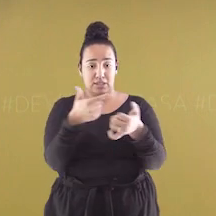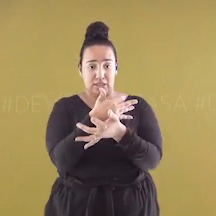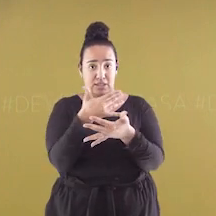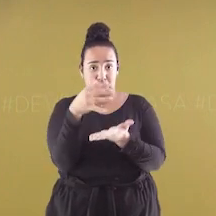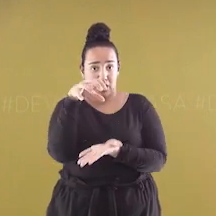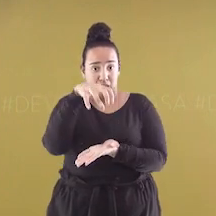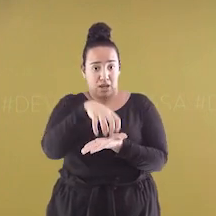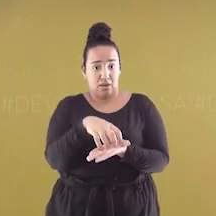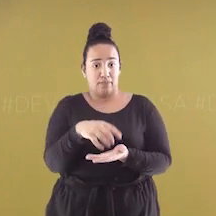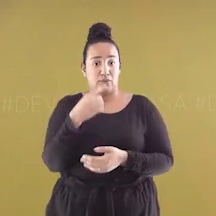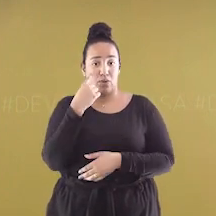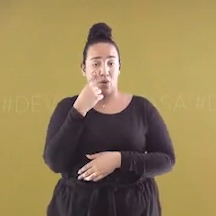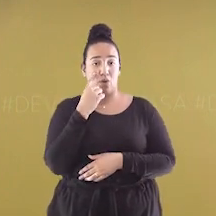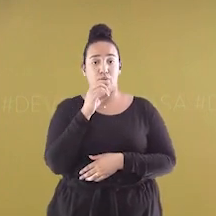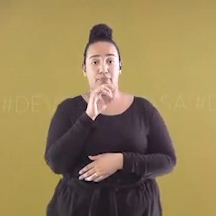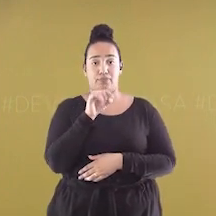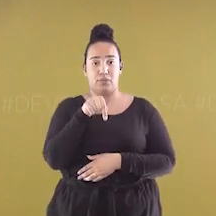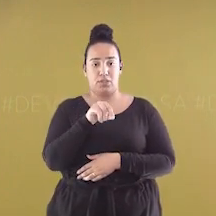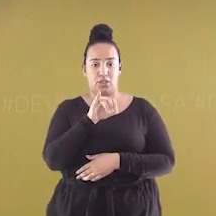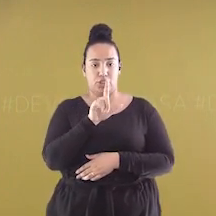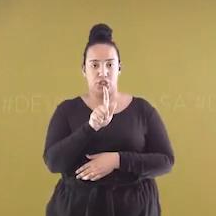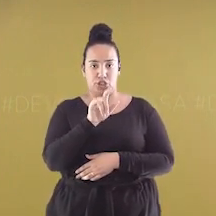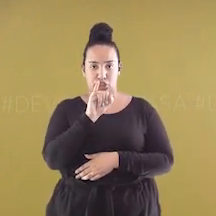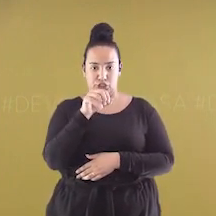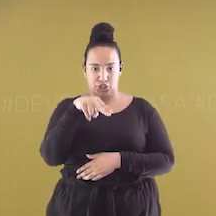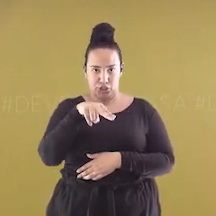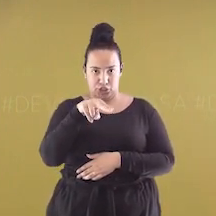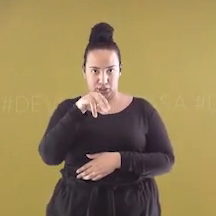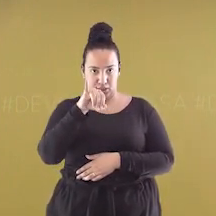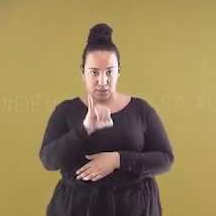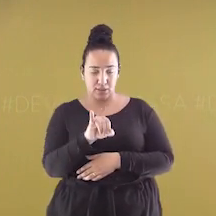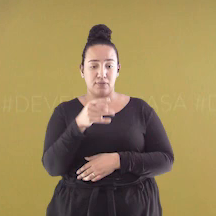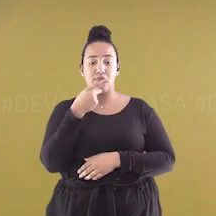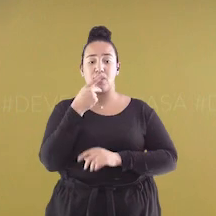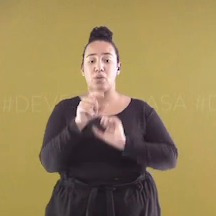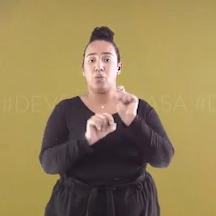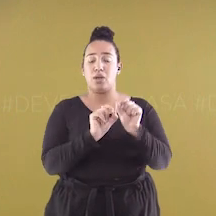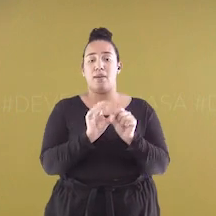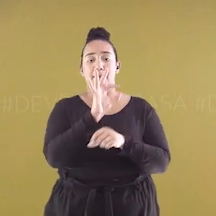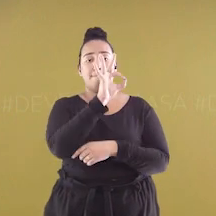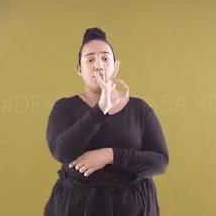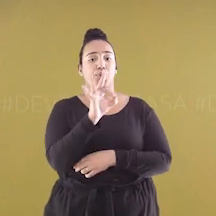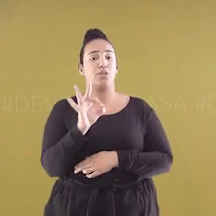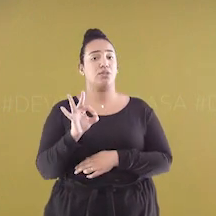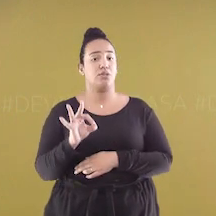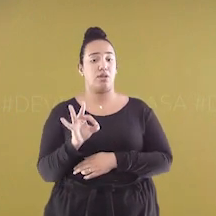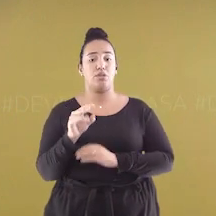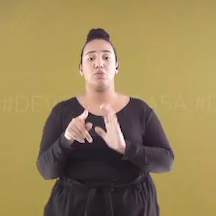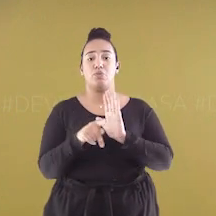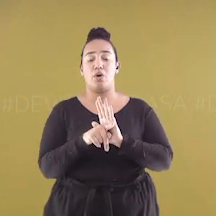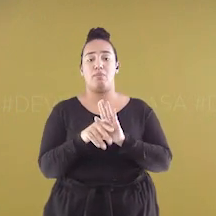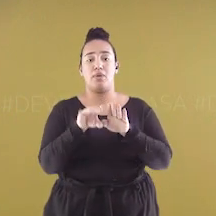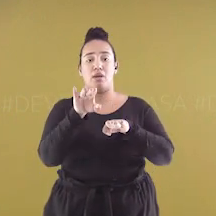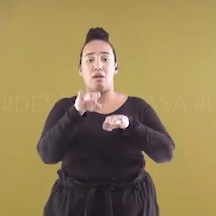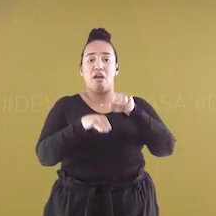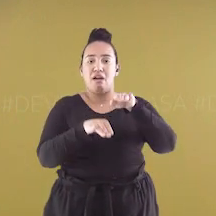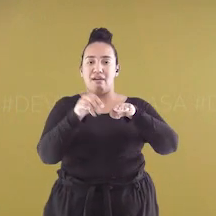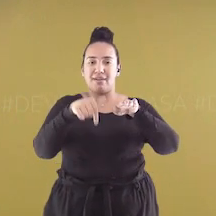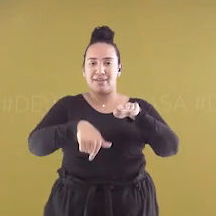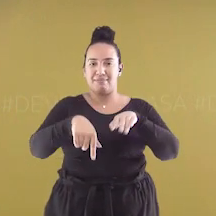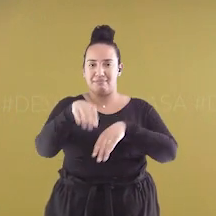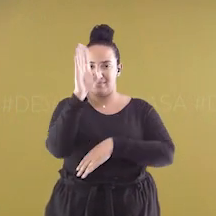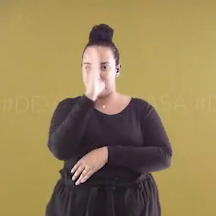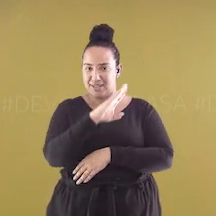No ranking do índice de Gini, índice que mede a porcentagem média de desigualdade do